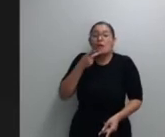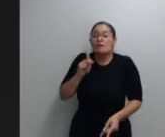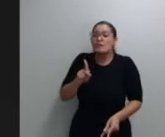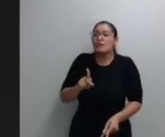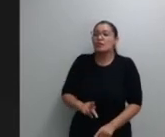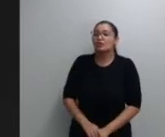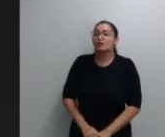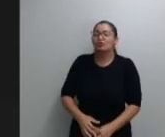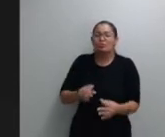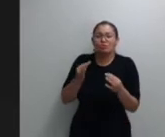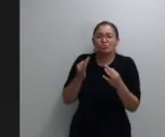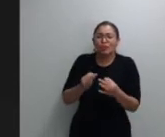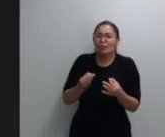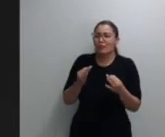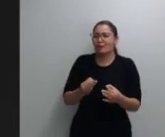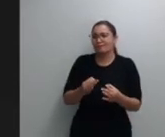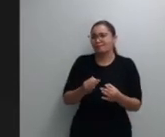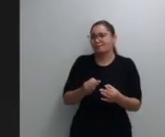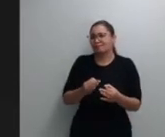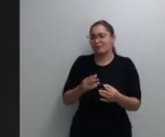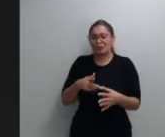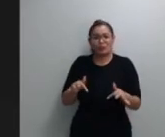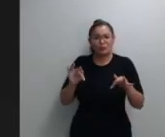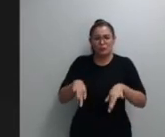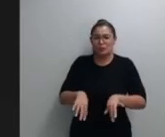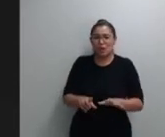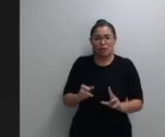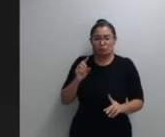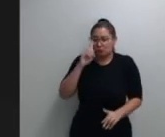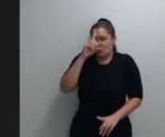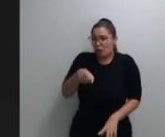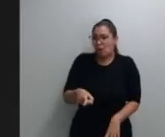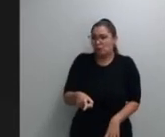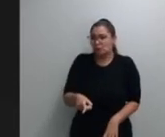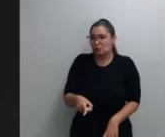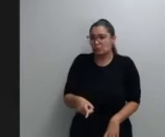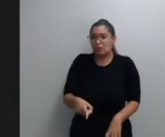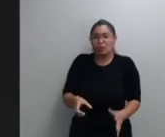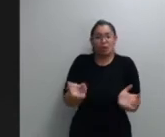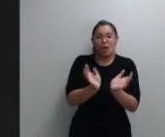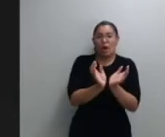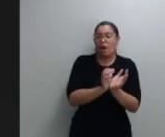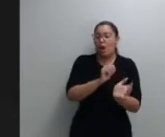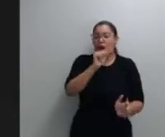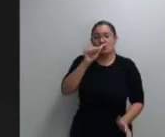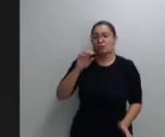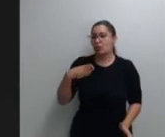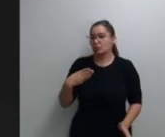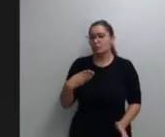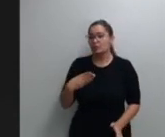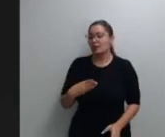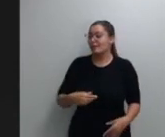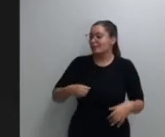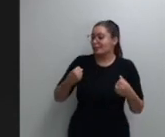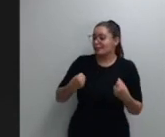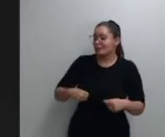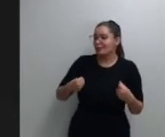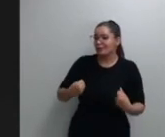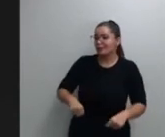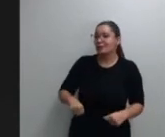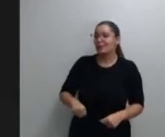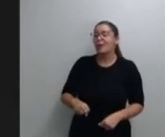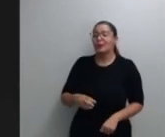justamente a denegação final da ordem na instância A4, necessidade de observância do que